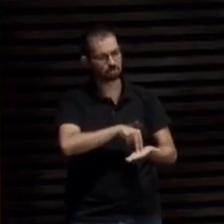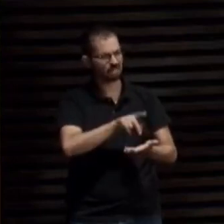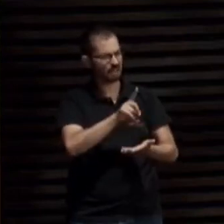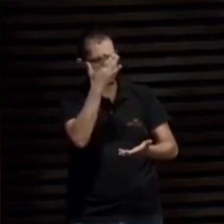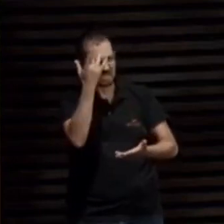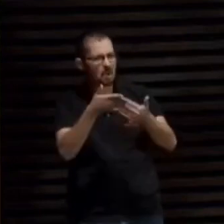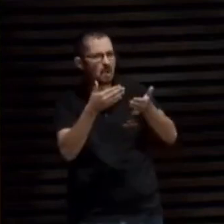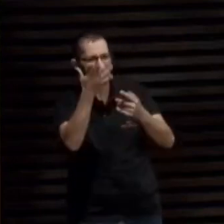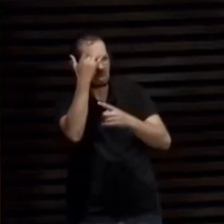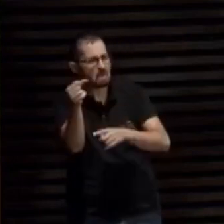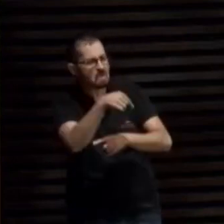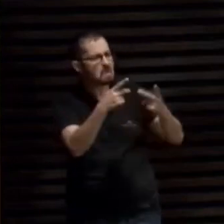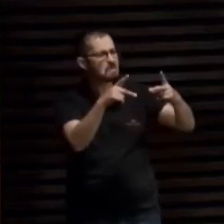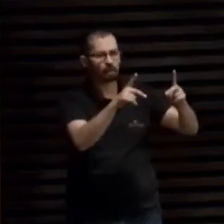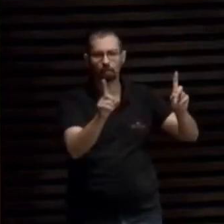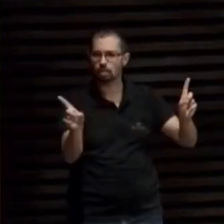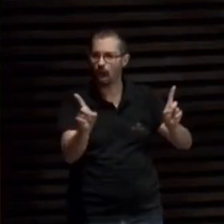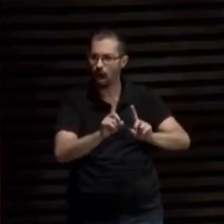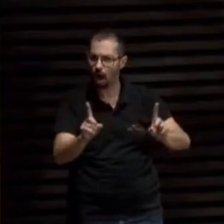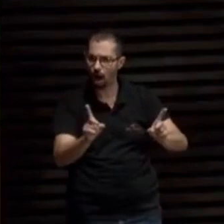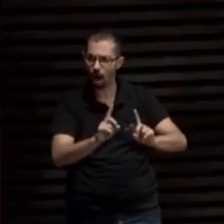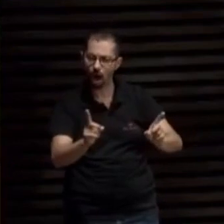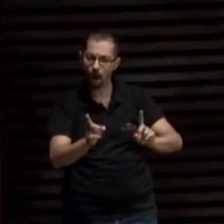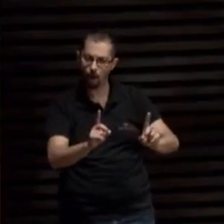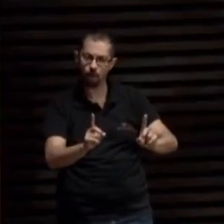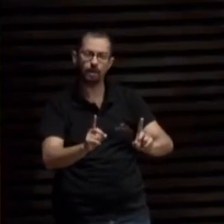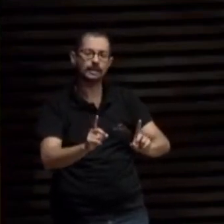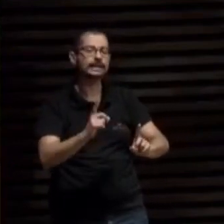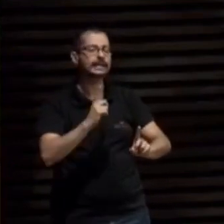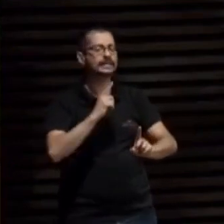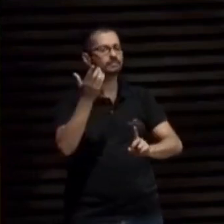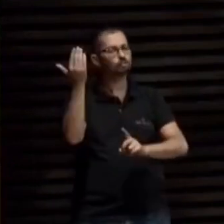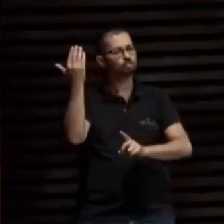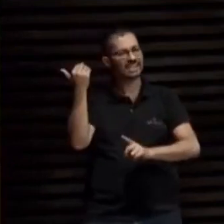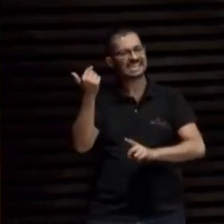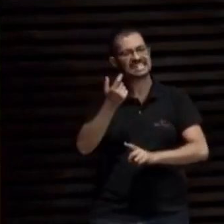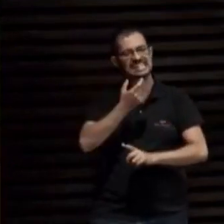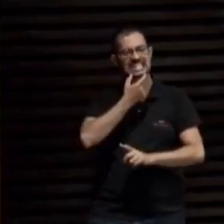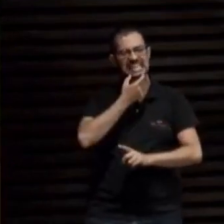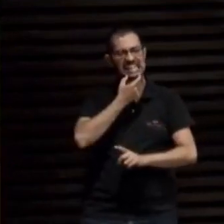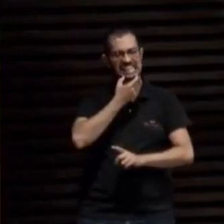dia, numa nevasca, na região da Inglaterra,